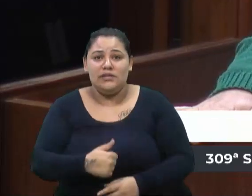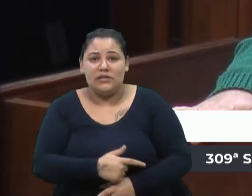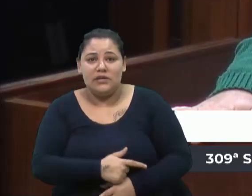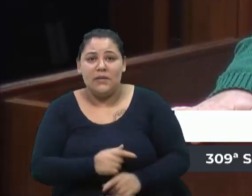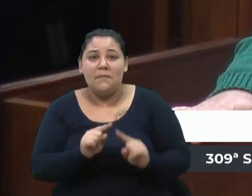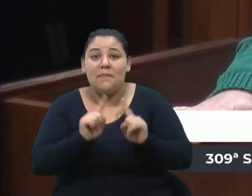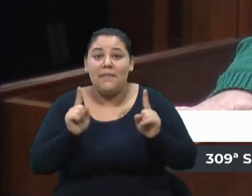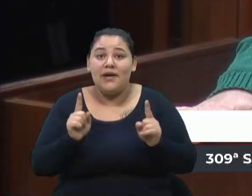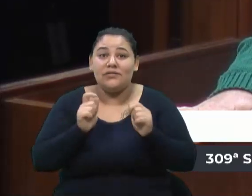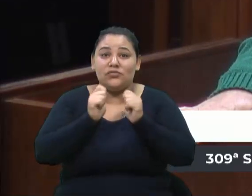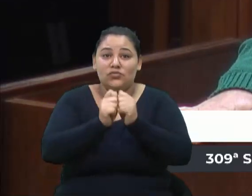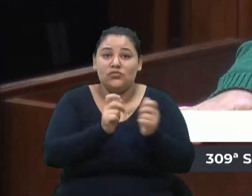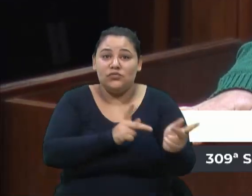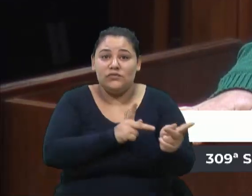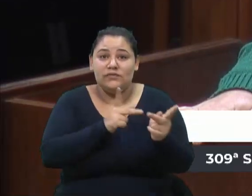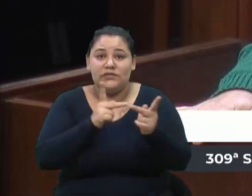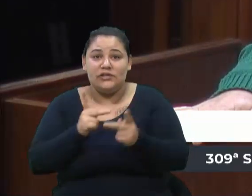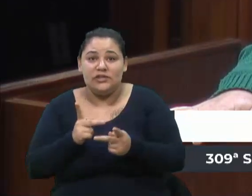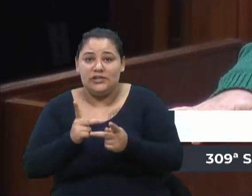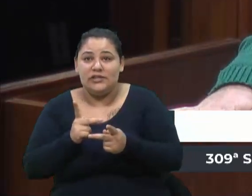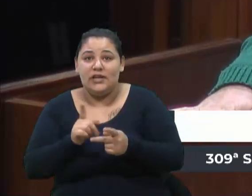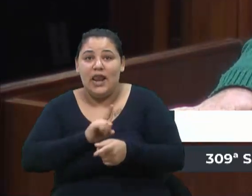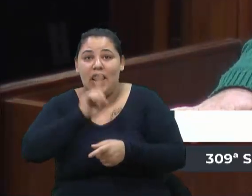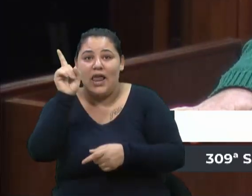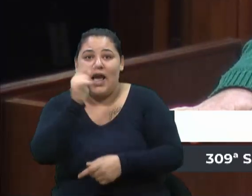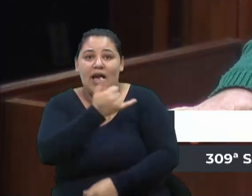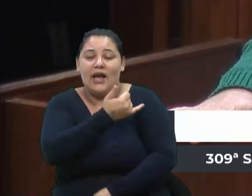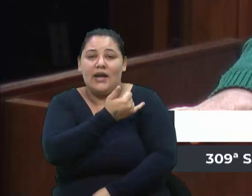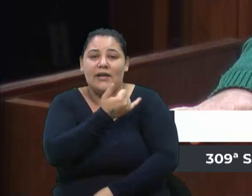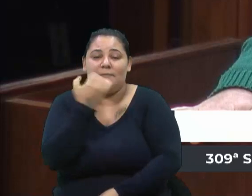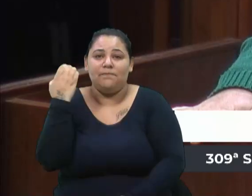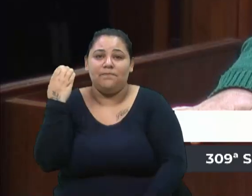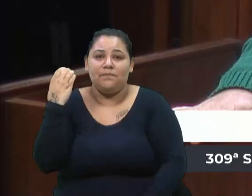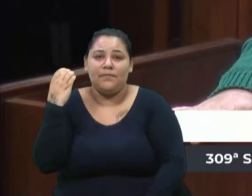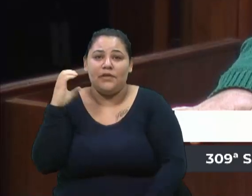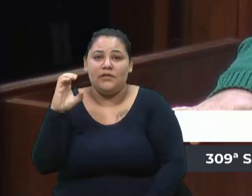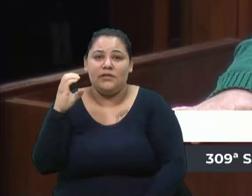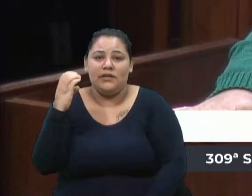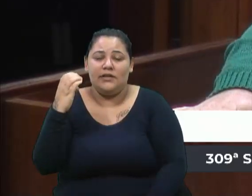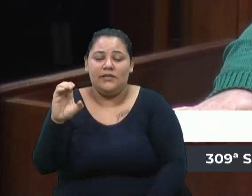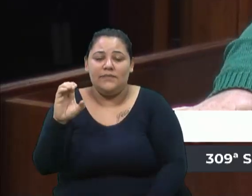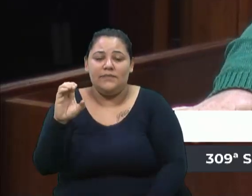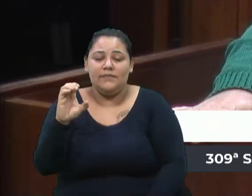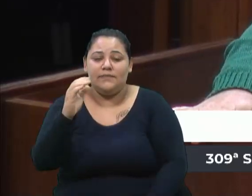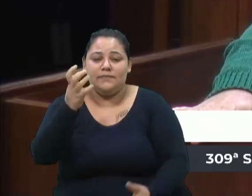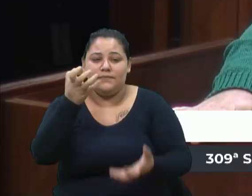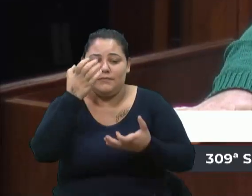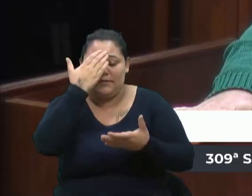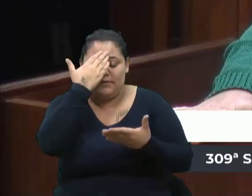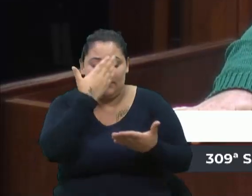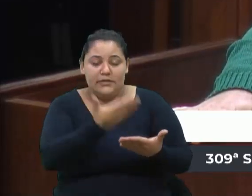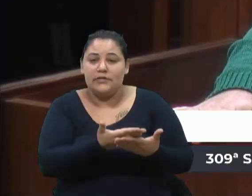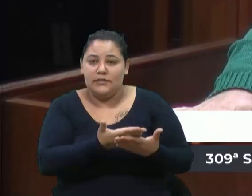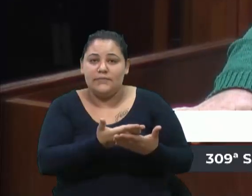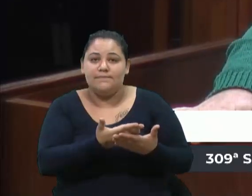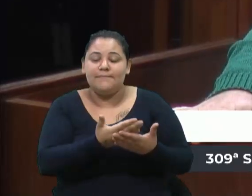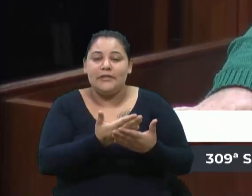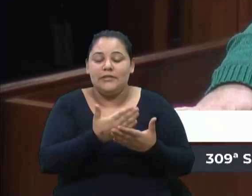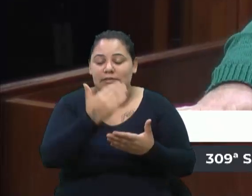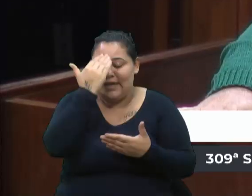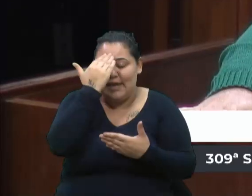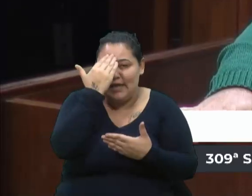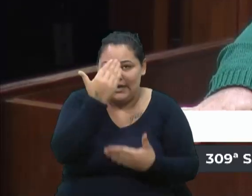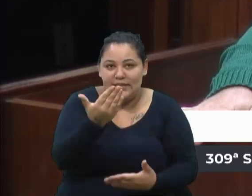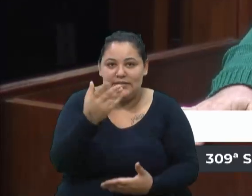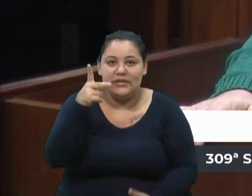Tribuna foi através da visita que nós tivemos lá em Niterói e aqui eu quero agradecer o presidente da OAB Valdir Walter inclusive